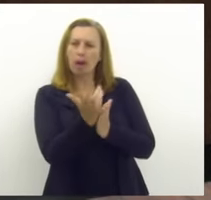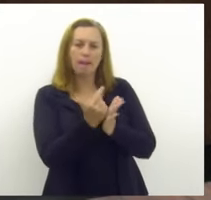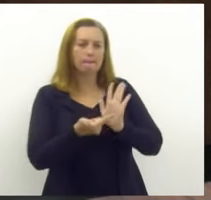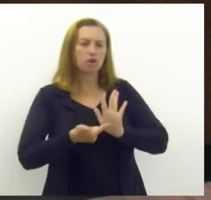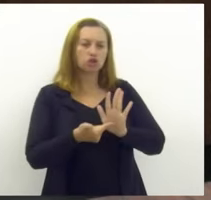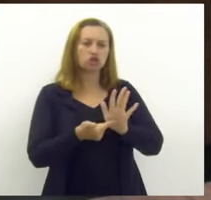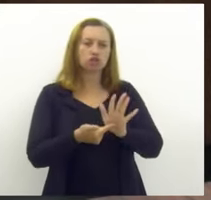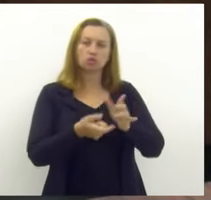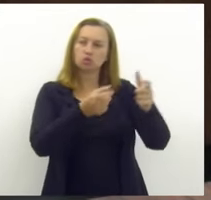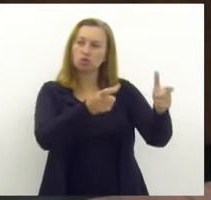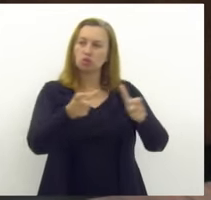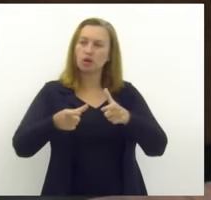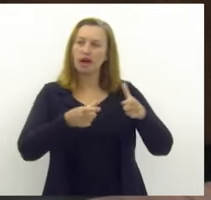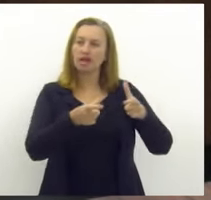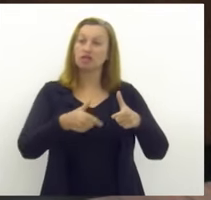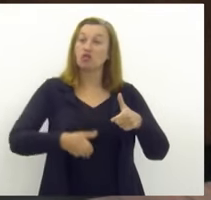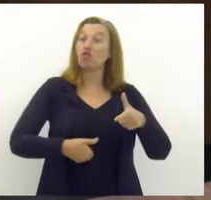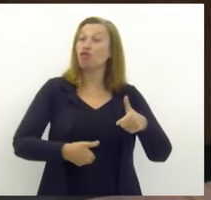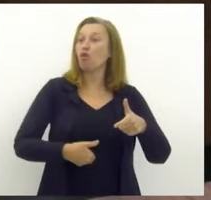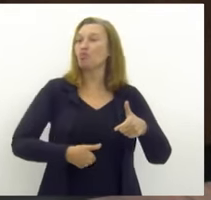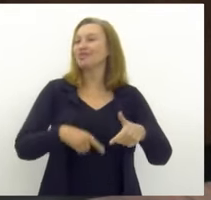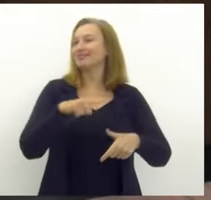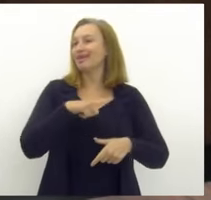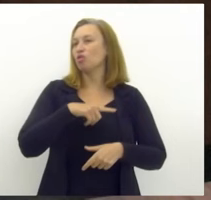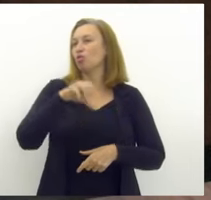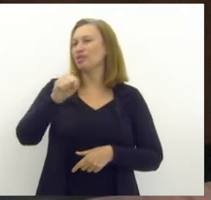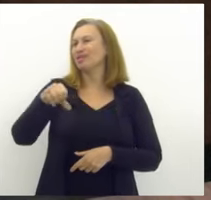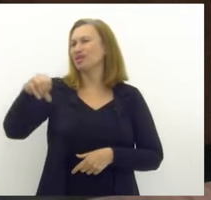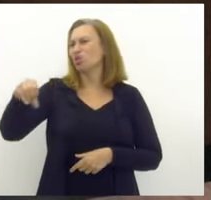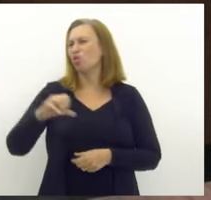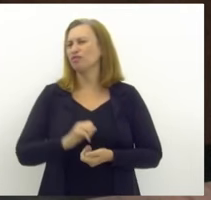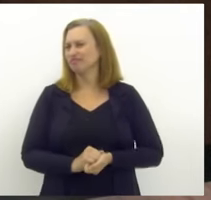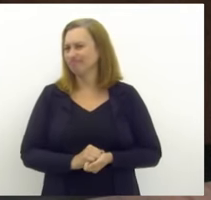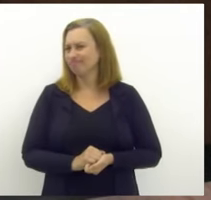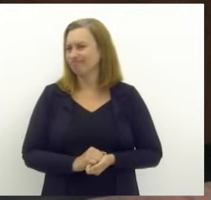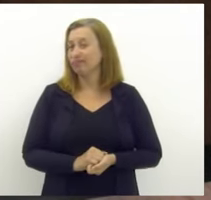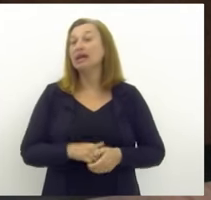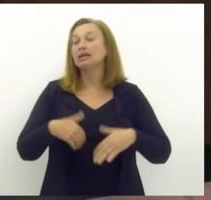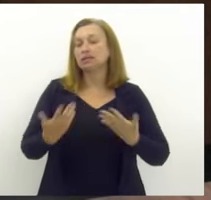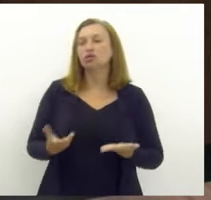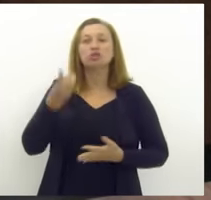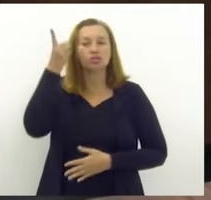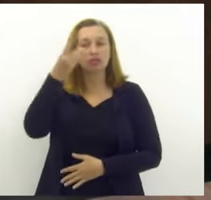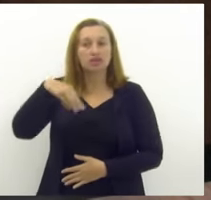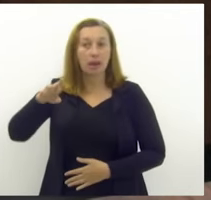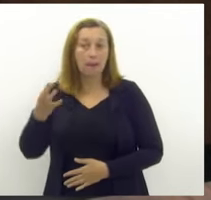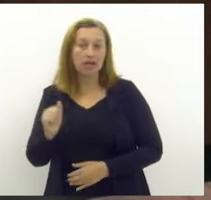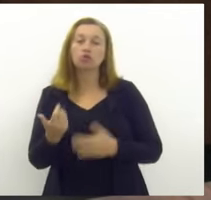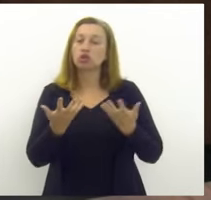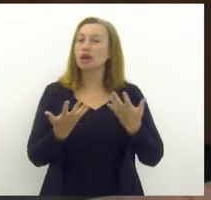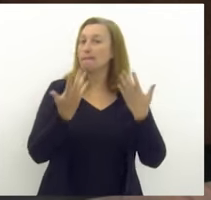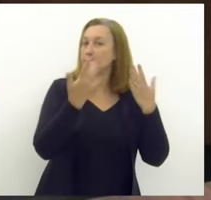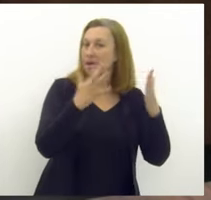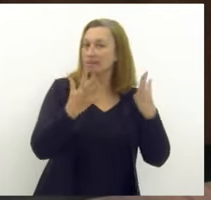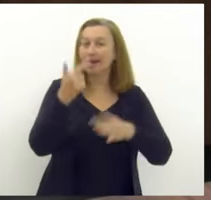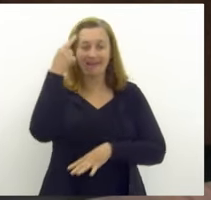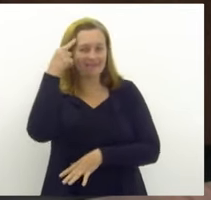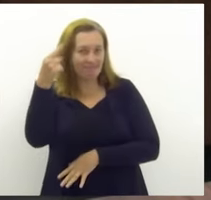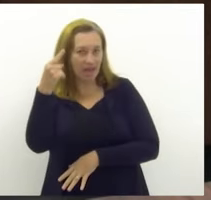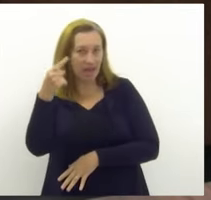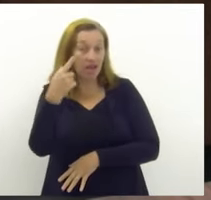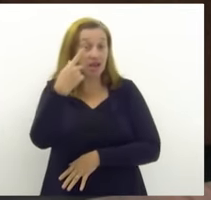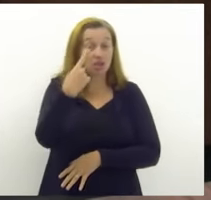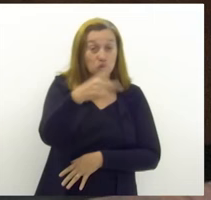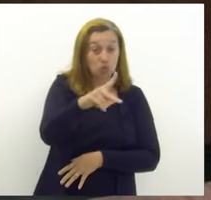89 Deputado então deputada Marina eu queria lhe cumprimentar até porque a ideia original foi